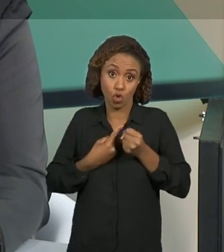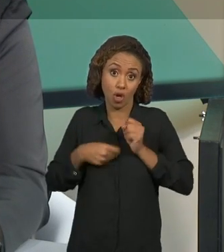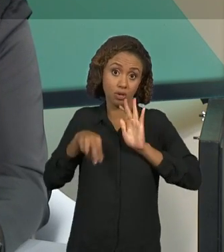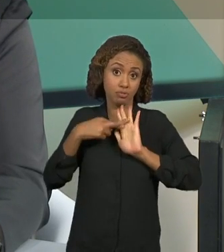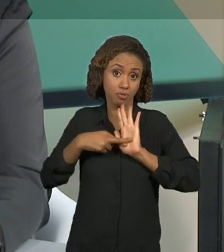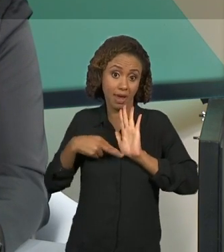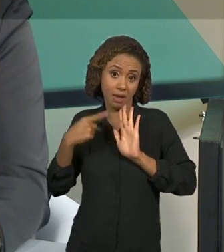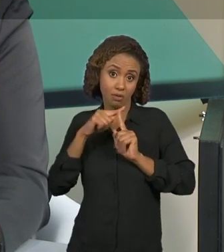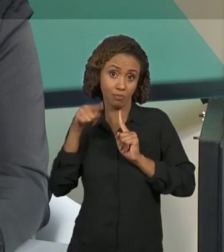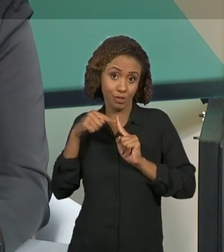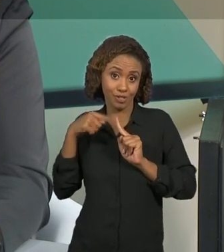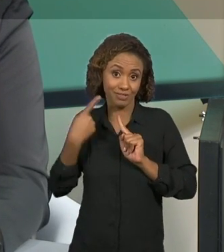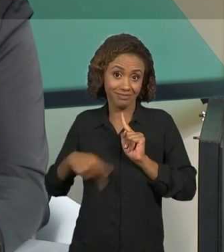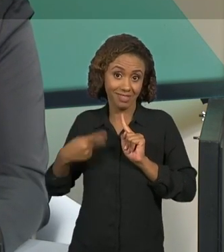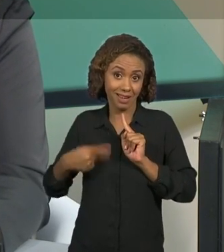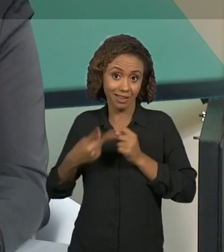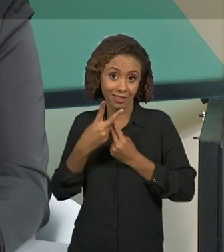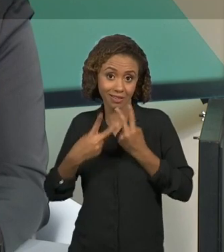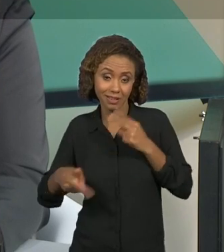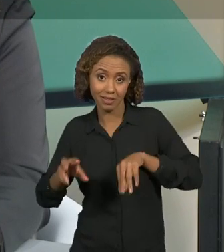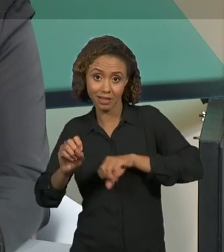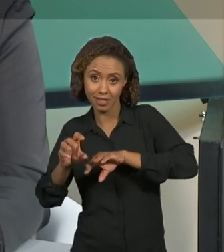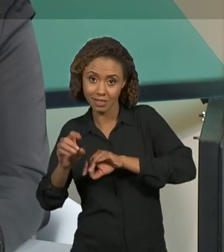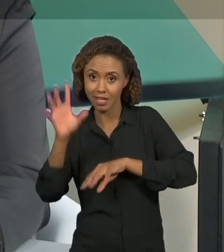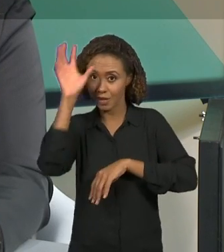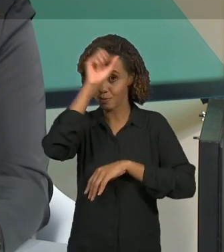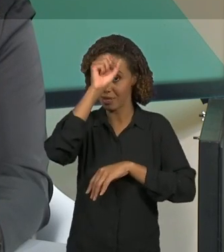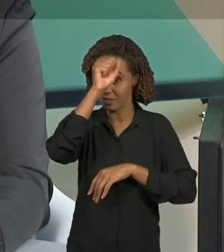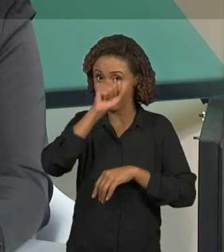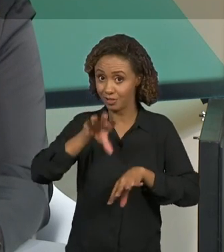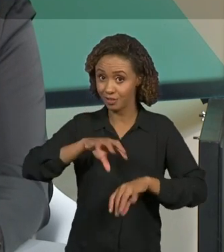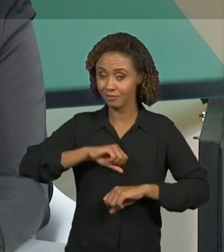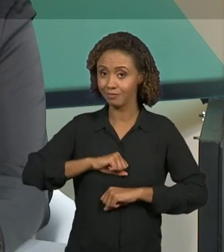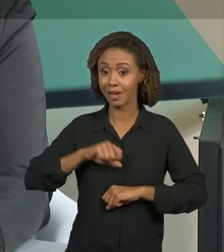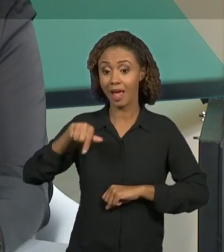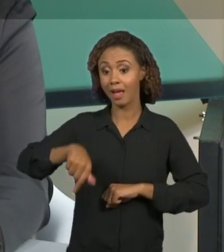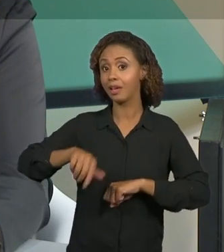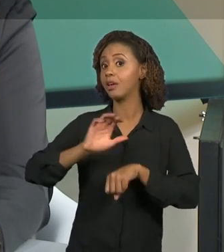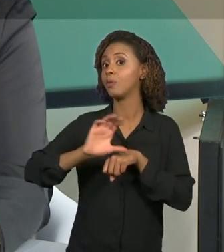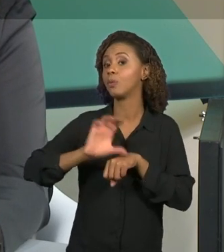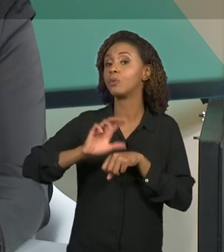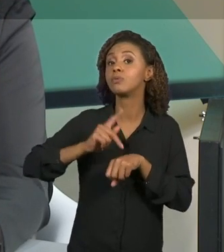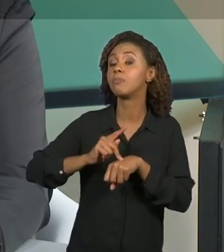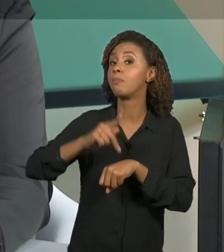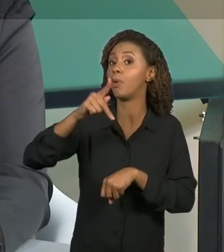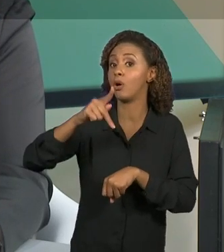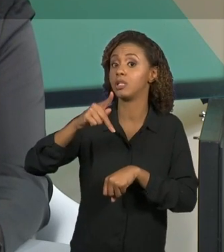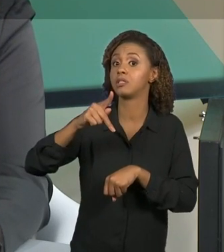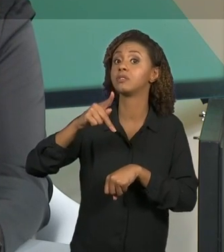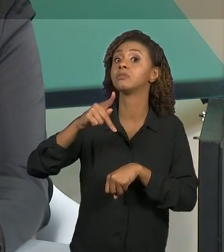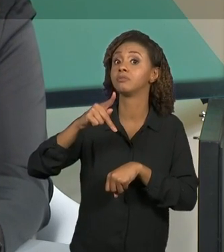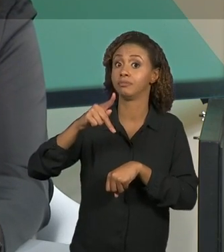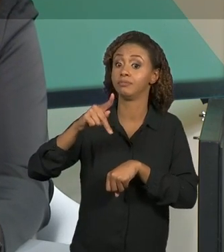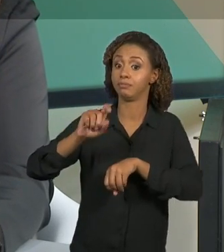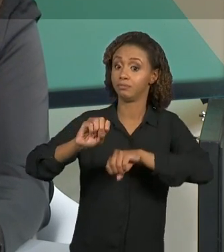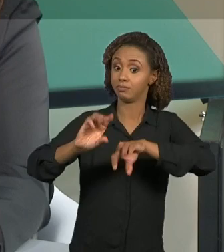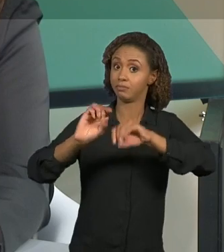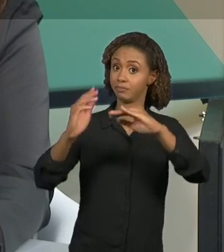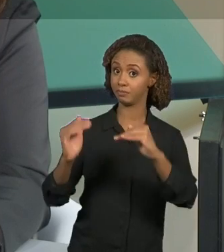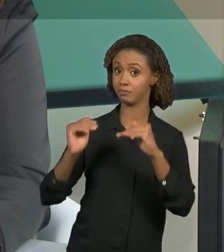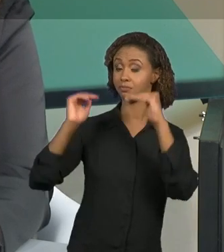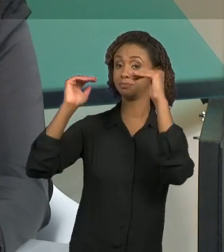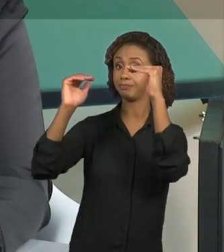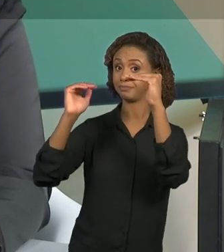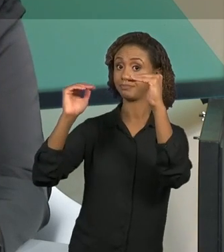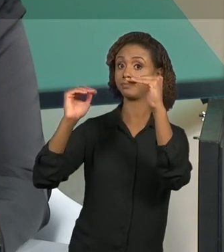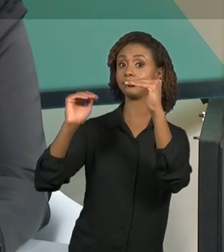estabelecendo objetivos de ensino-aprendizagem lembra nós estamos um curso de pós graduação estamos falando de uma educação formal e de